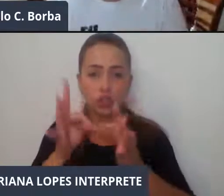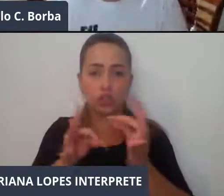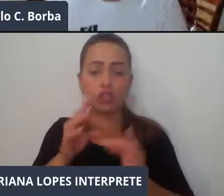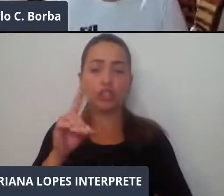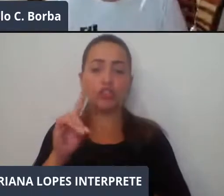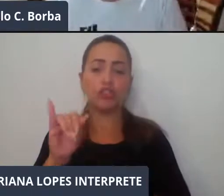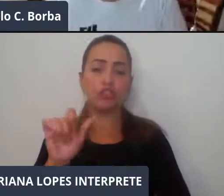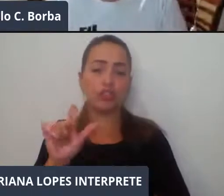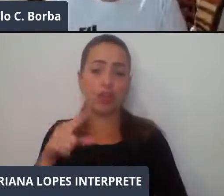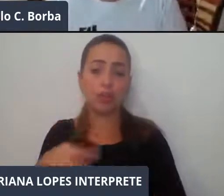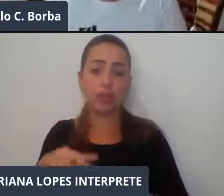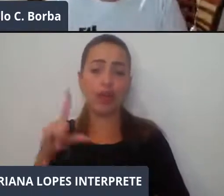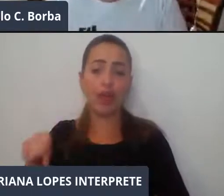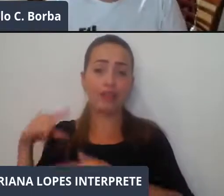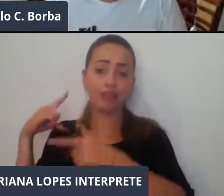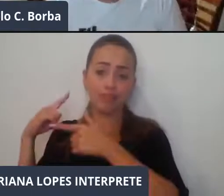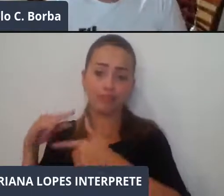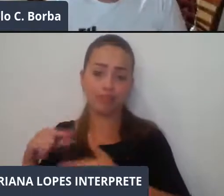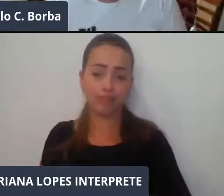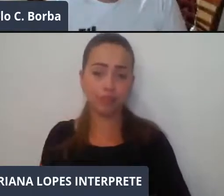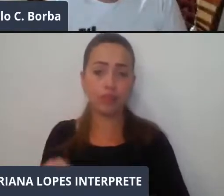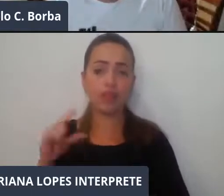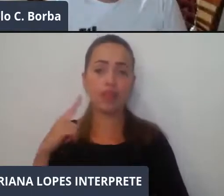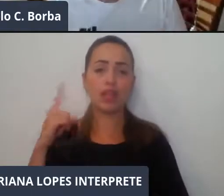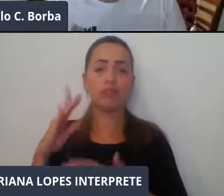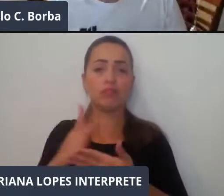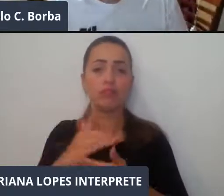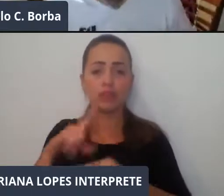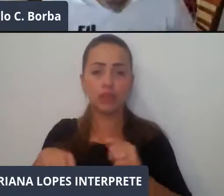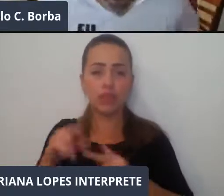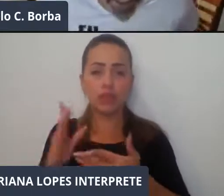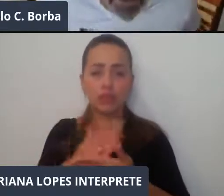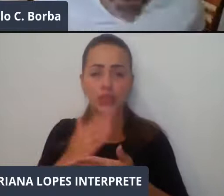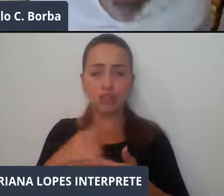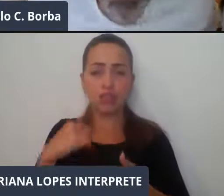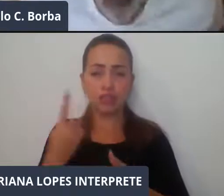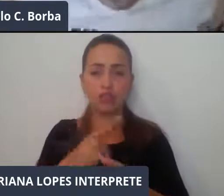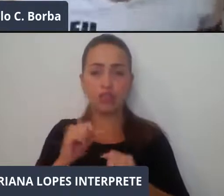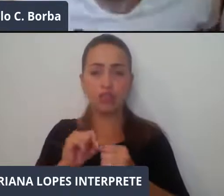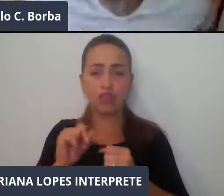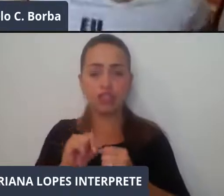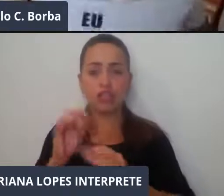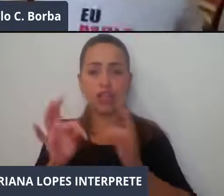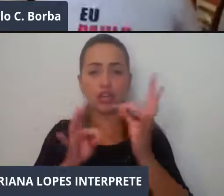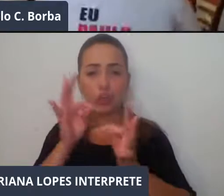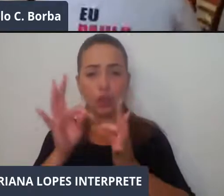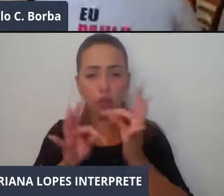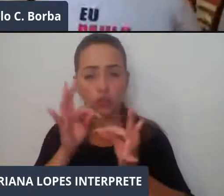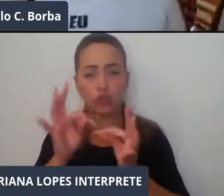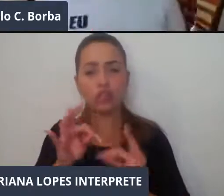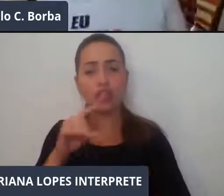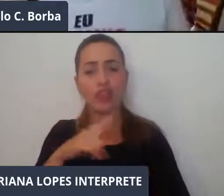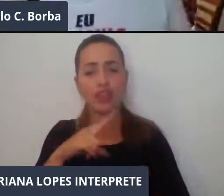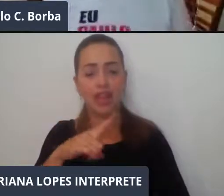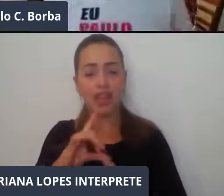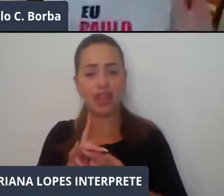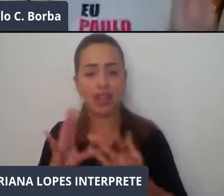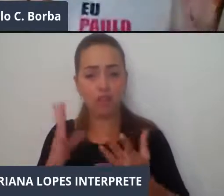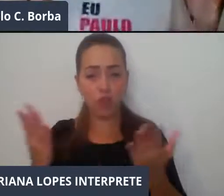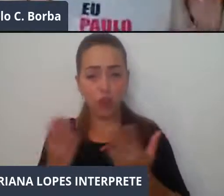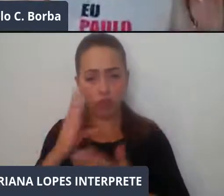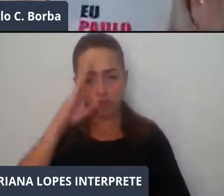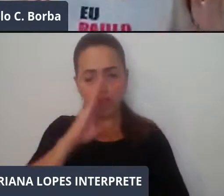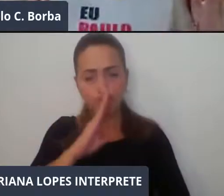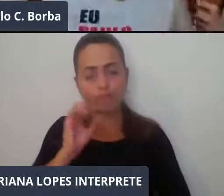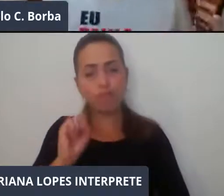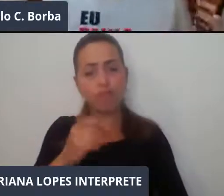conservadorismo. No editorial que nós escrevemos para o número agora sobre tecnologias digitais do EDM, que está disponível grátis aí,